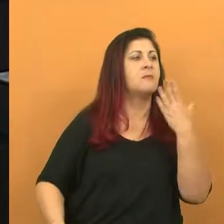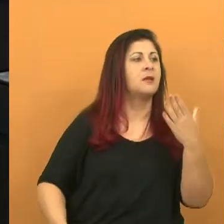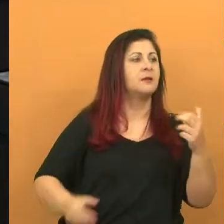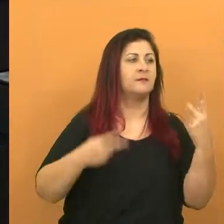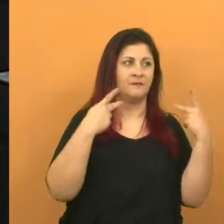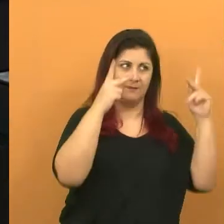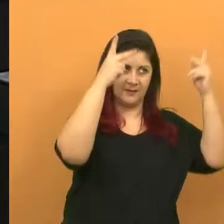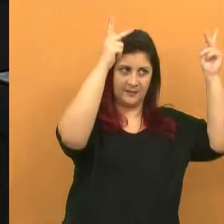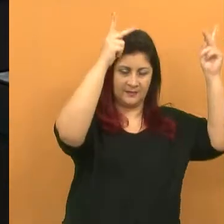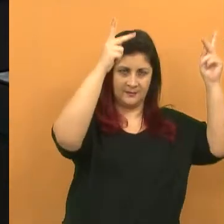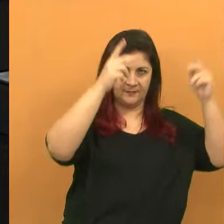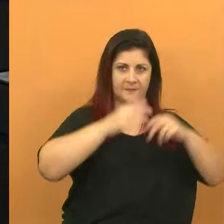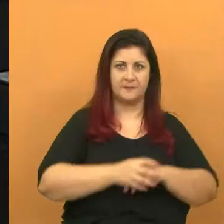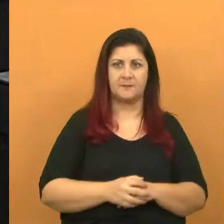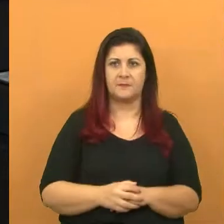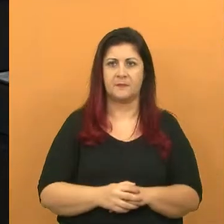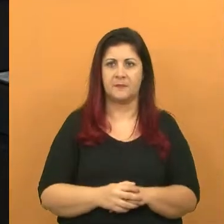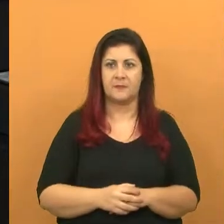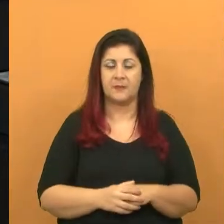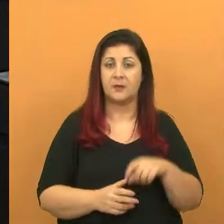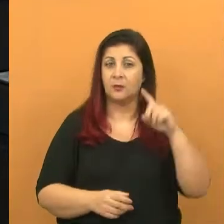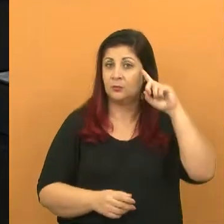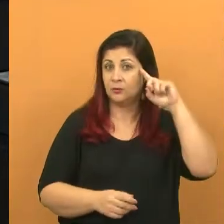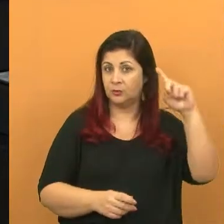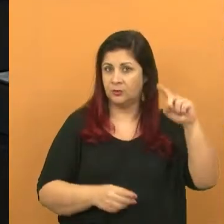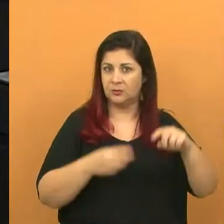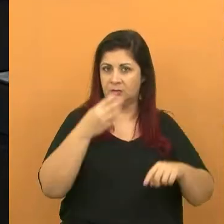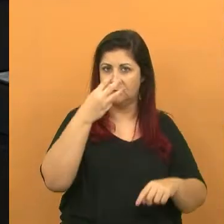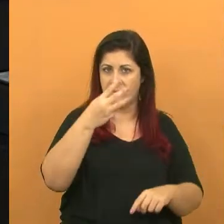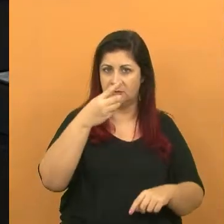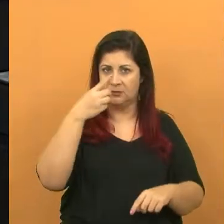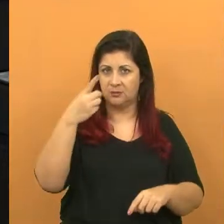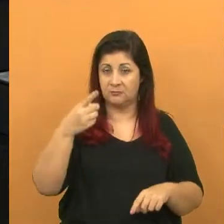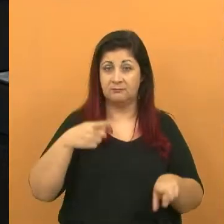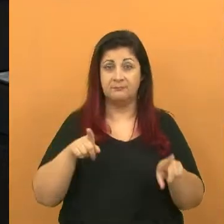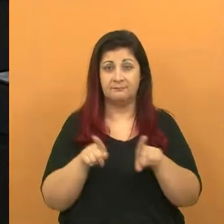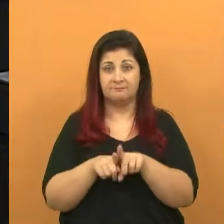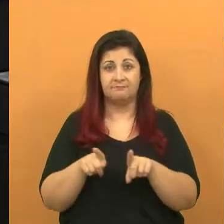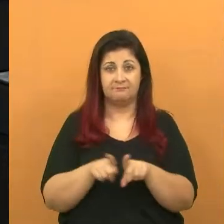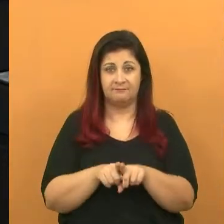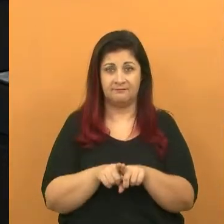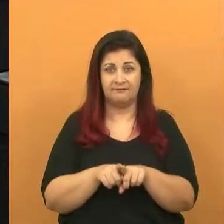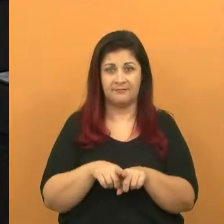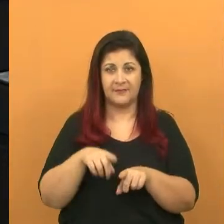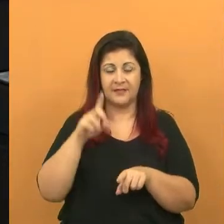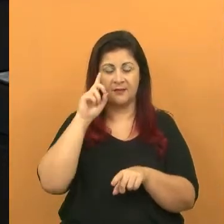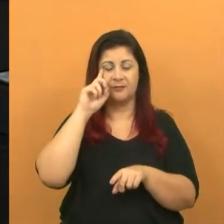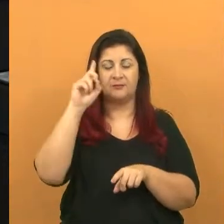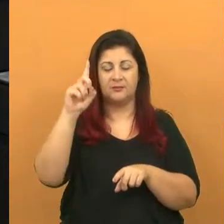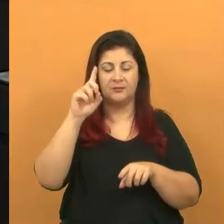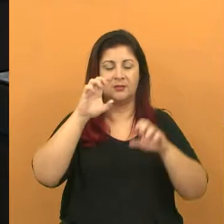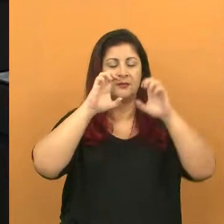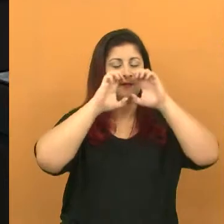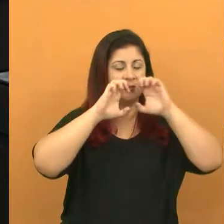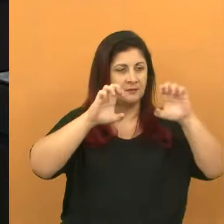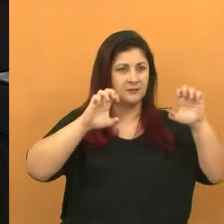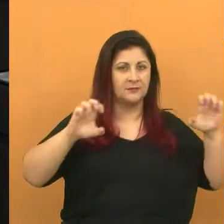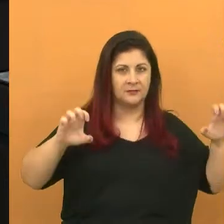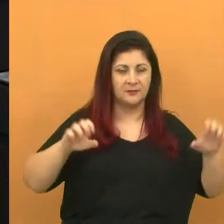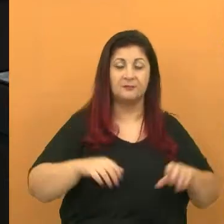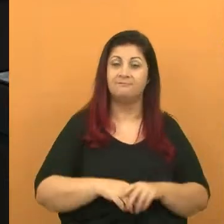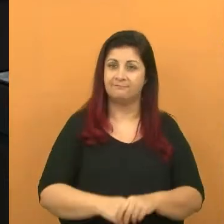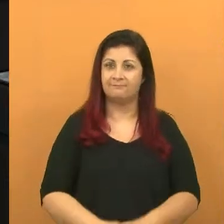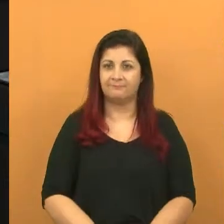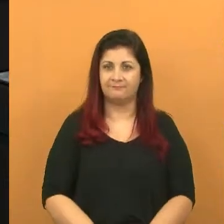vai vencer. Então, no dia 31 também é comemorado a proclamação do Evangelho. Então,